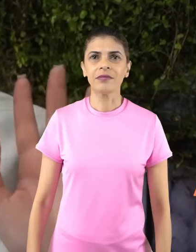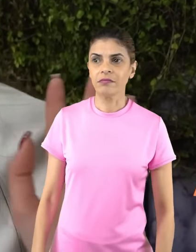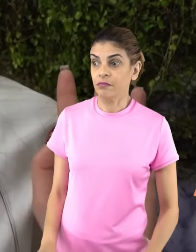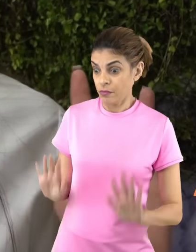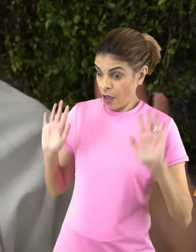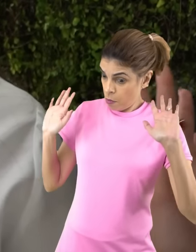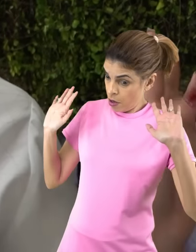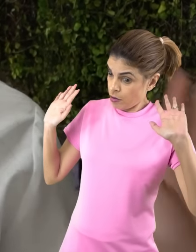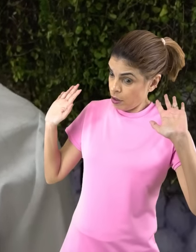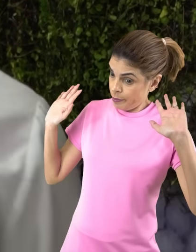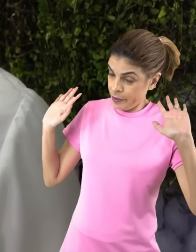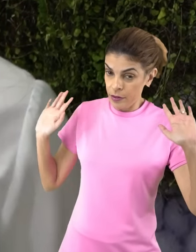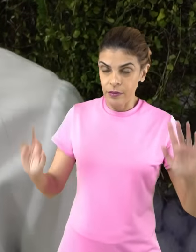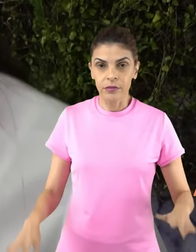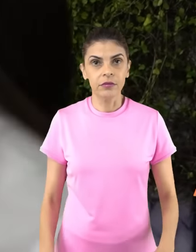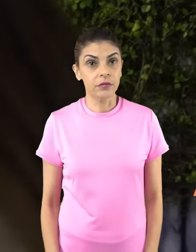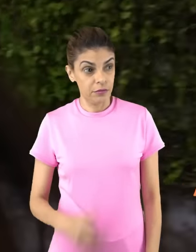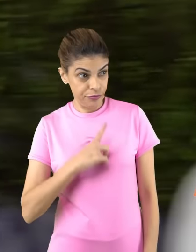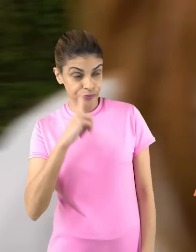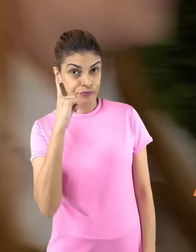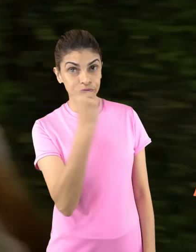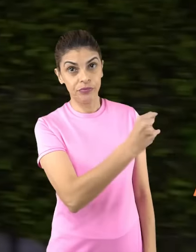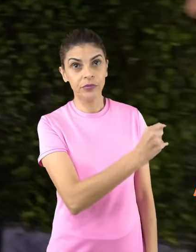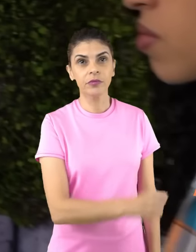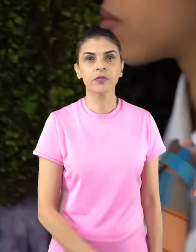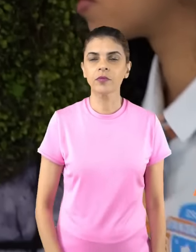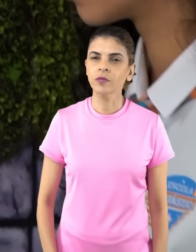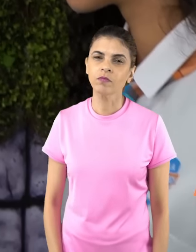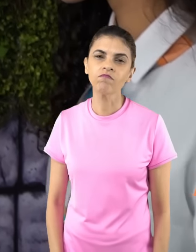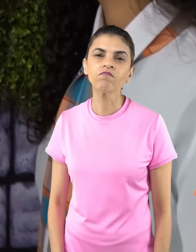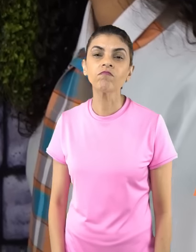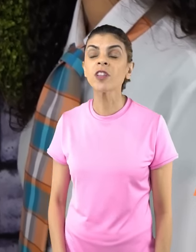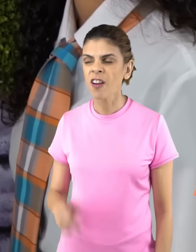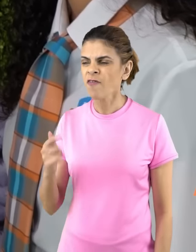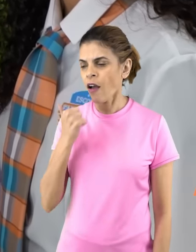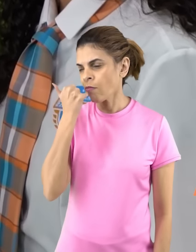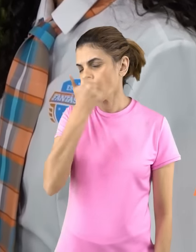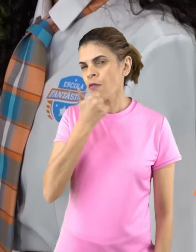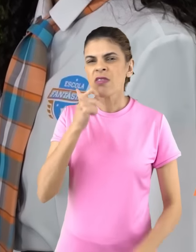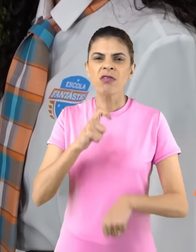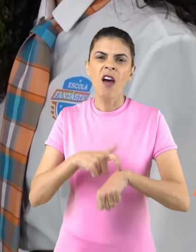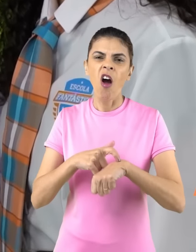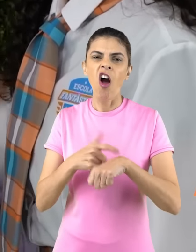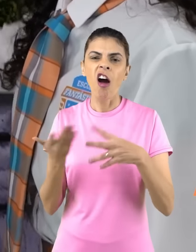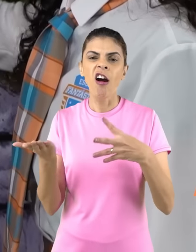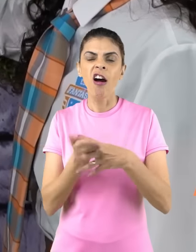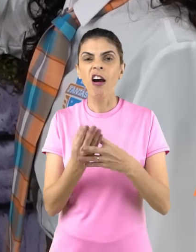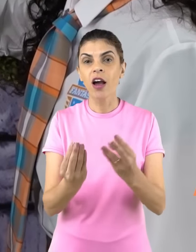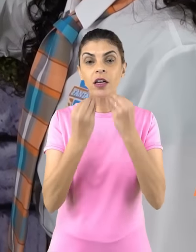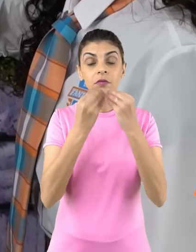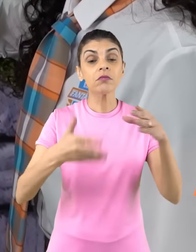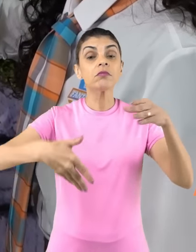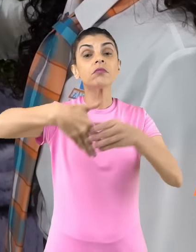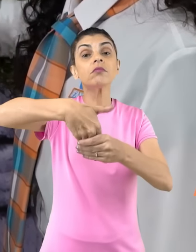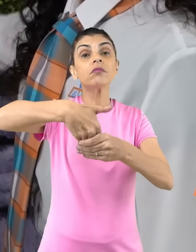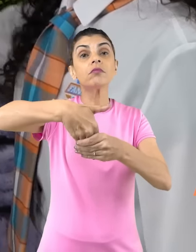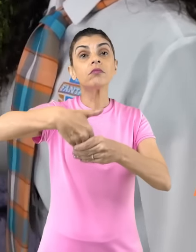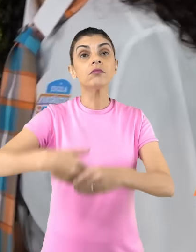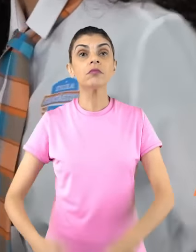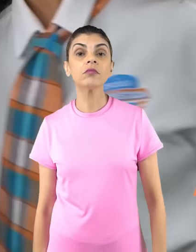Tá bem, tá bem Fui Aposta que o Renan vai me dar um beijo Na hora do recreio? Negócio fechado